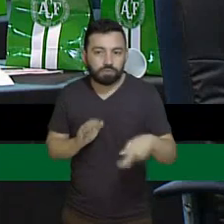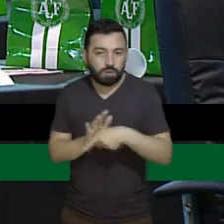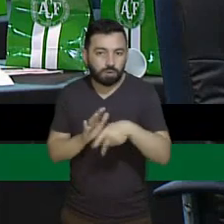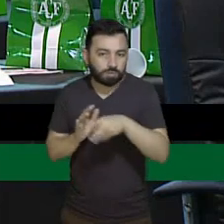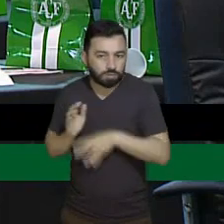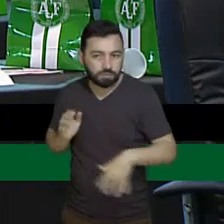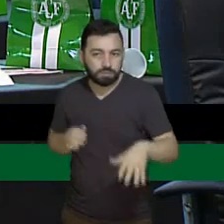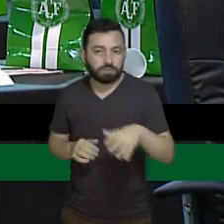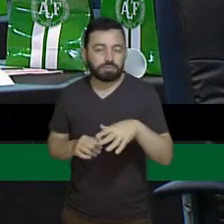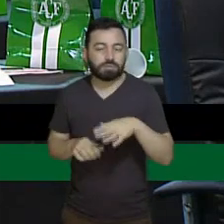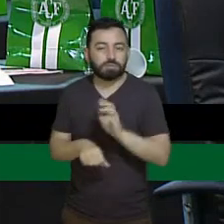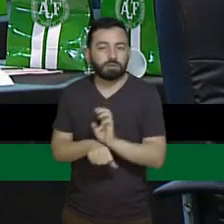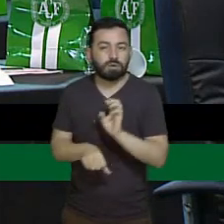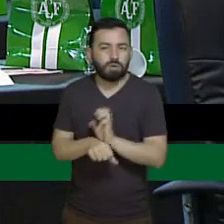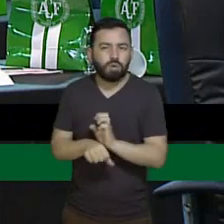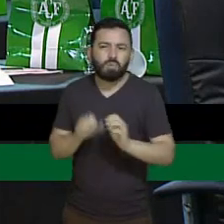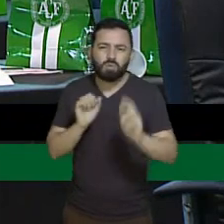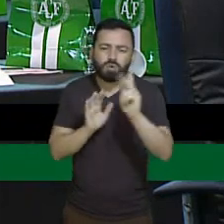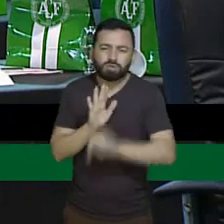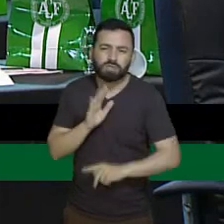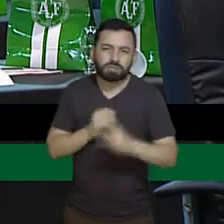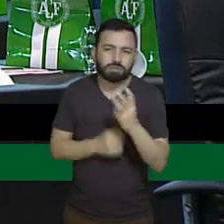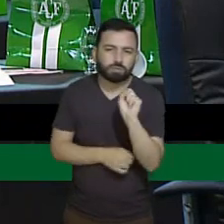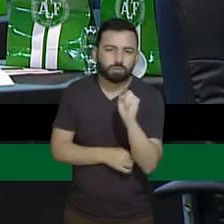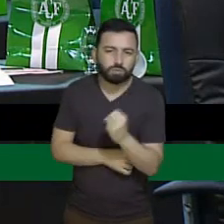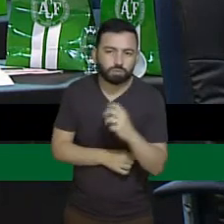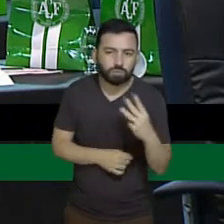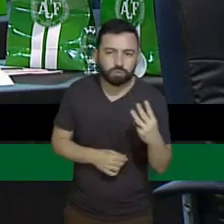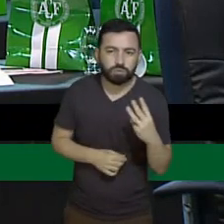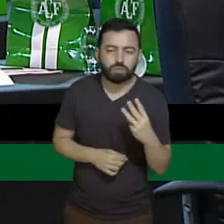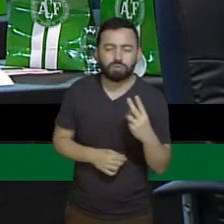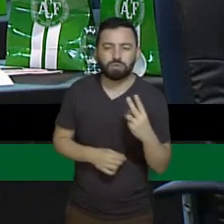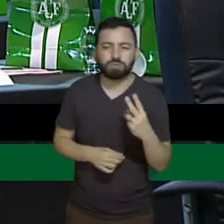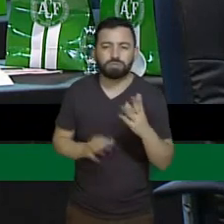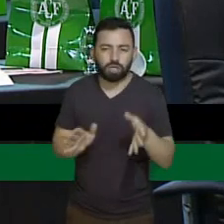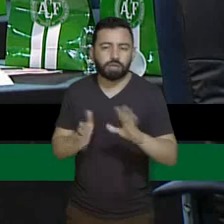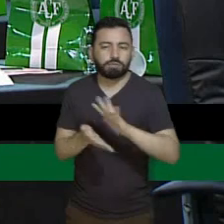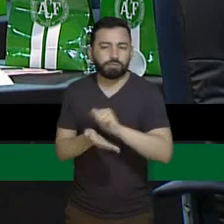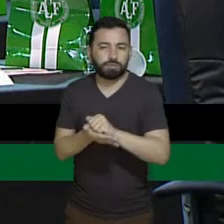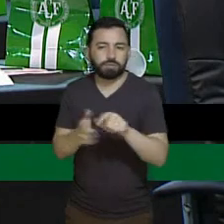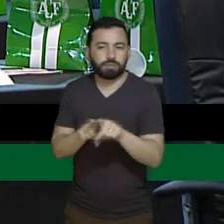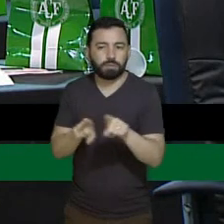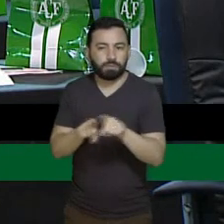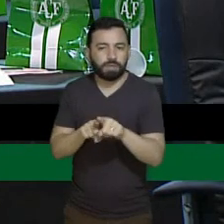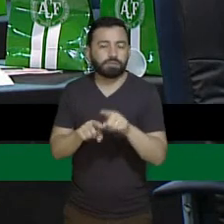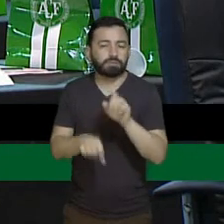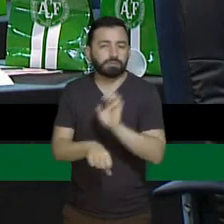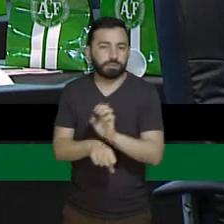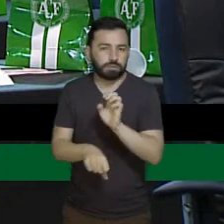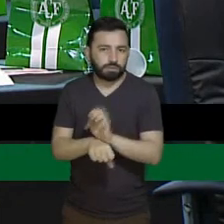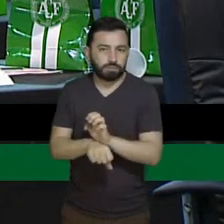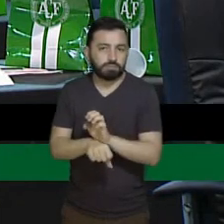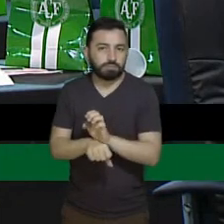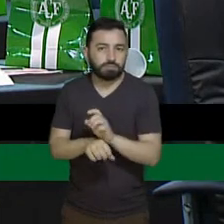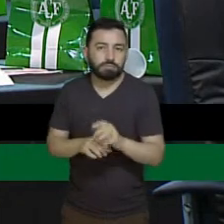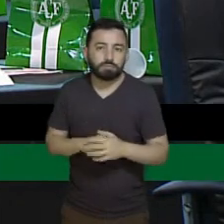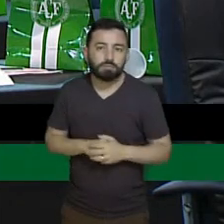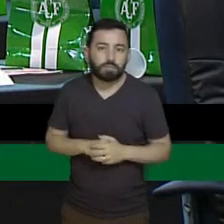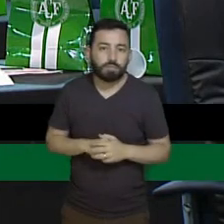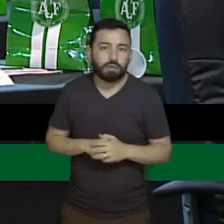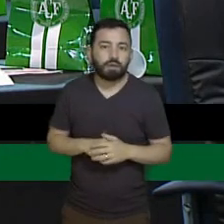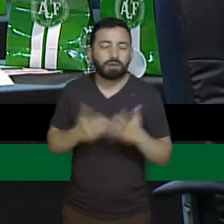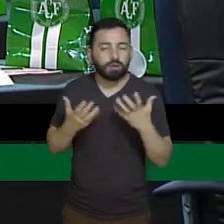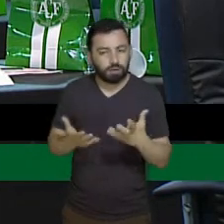projeto 382/2023 fica registrado também a nível de Estado por essa lei, para que